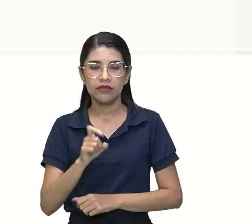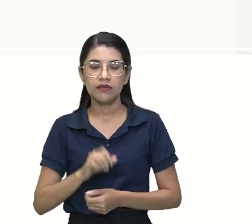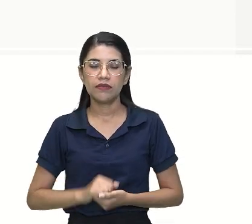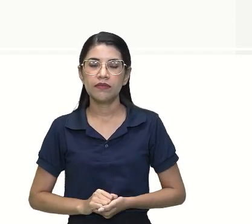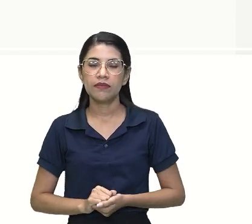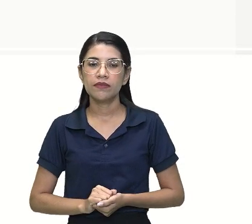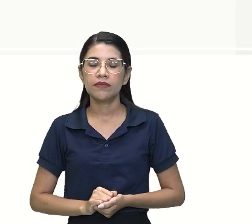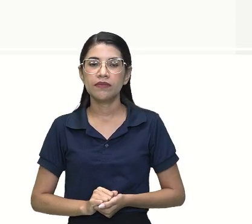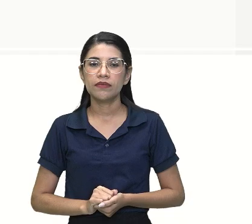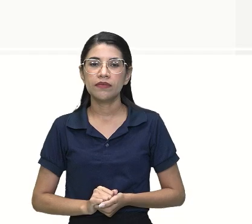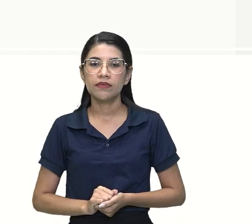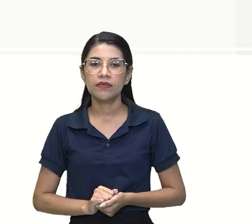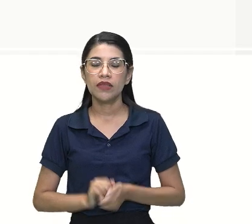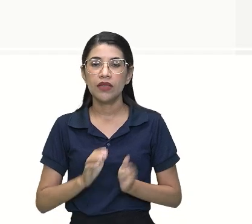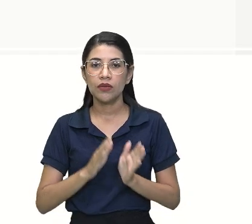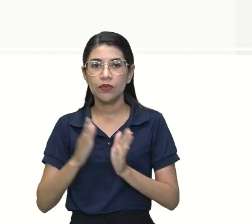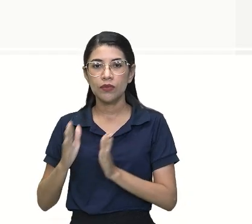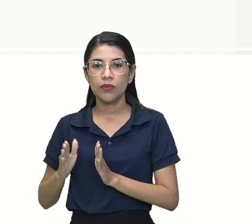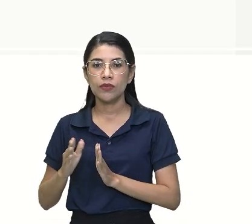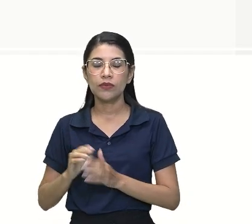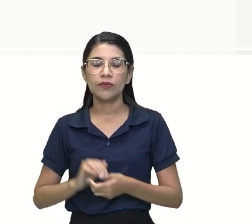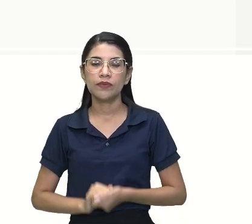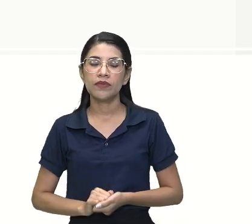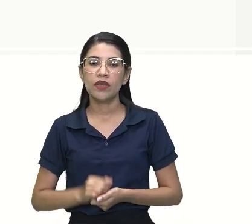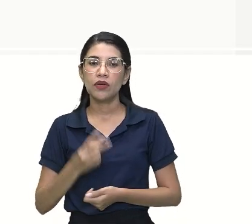O resultado disso aqui vai ser